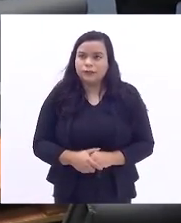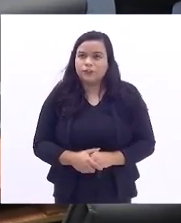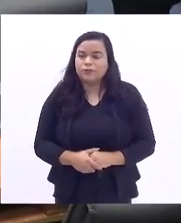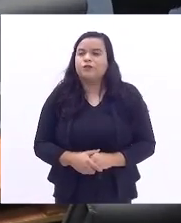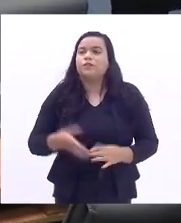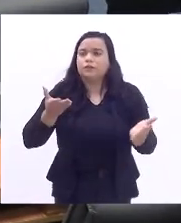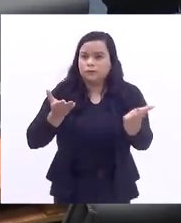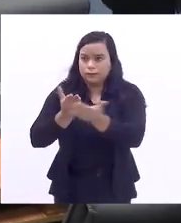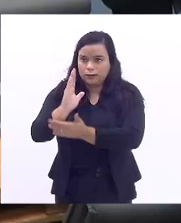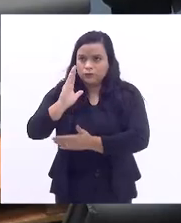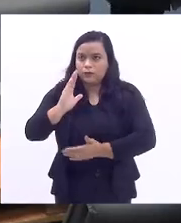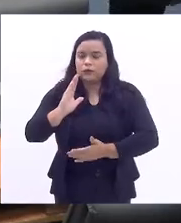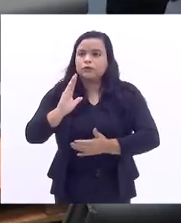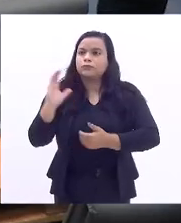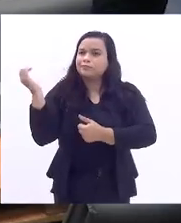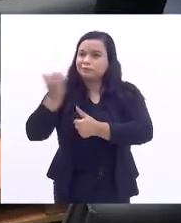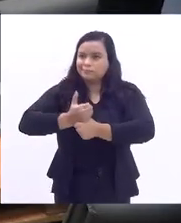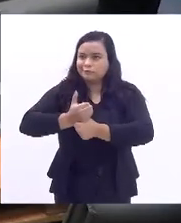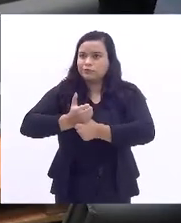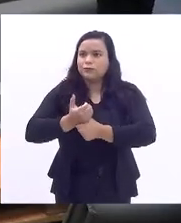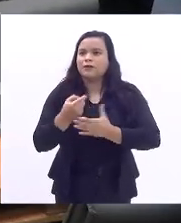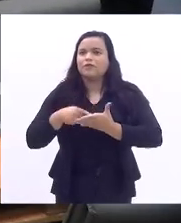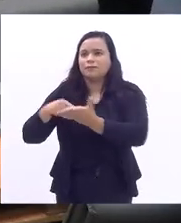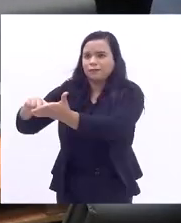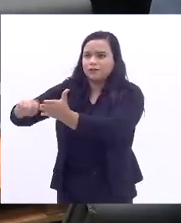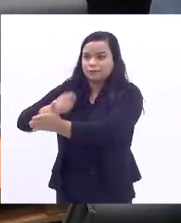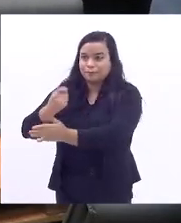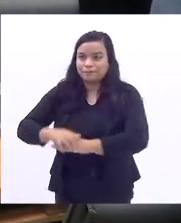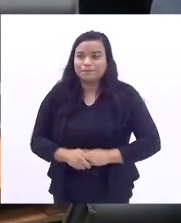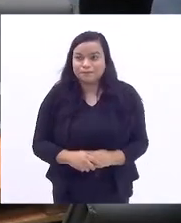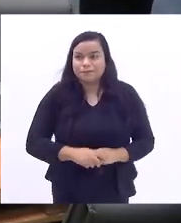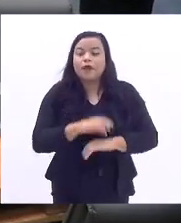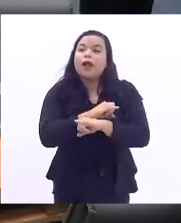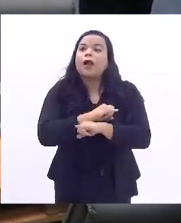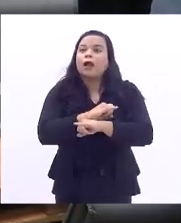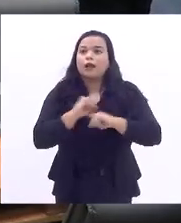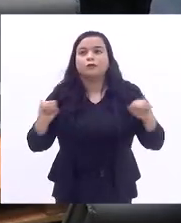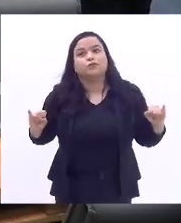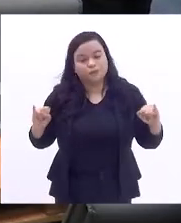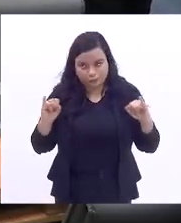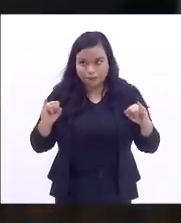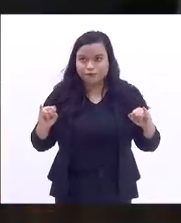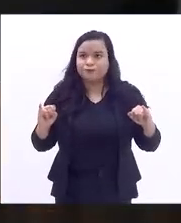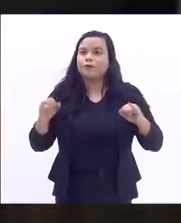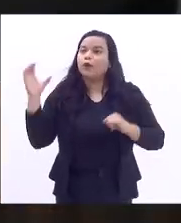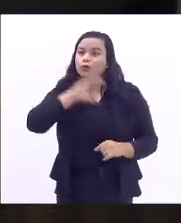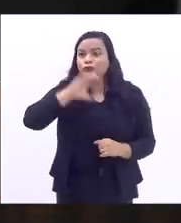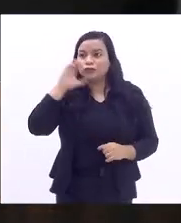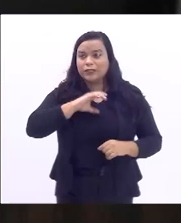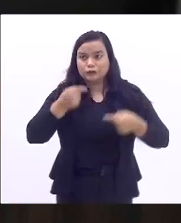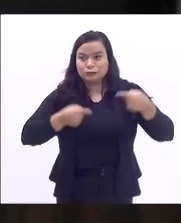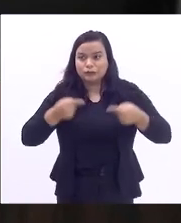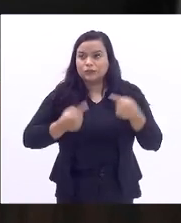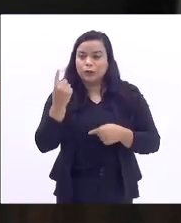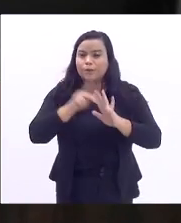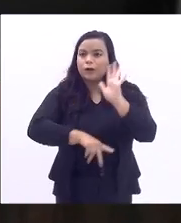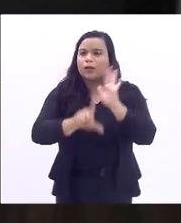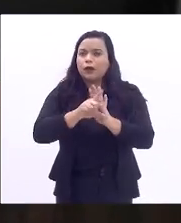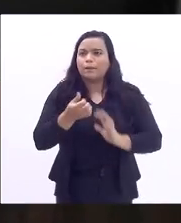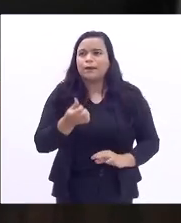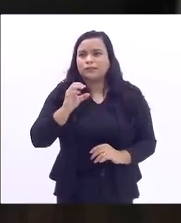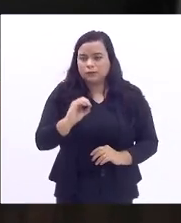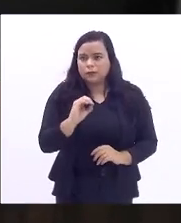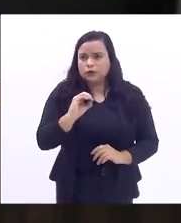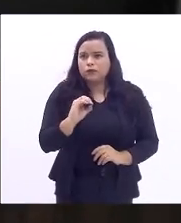é aprovado o substitutivo vai autógrafo anuncie em regime de urgência em discussão única projeto de